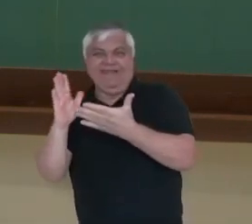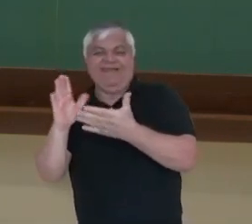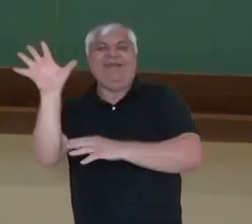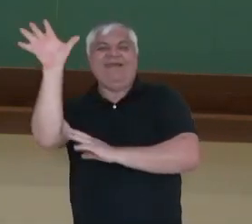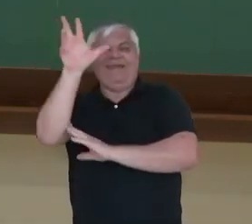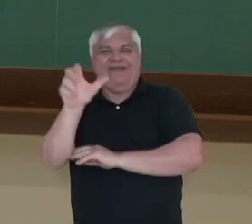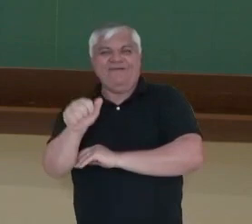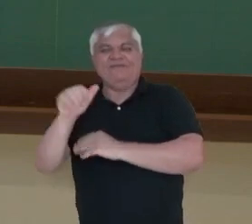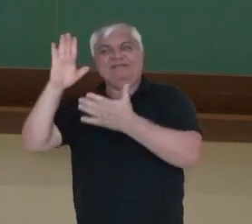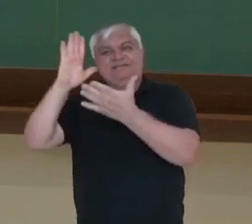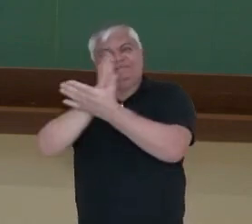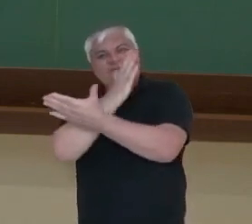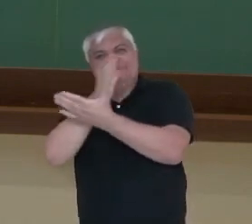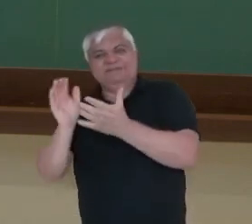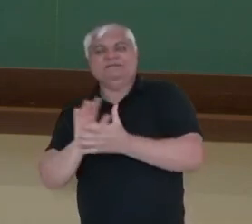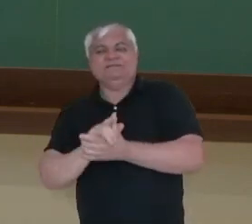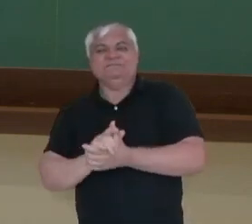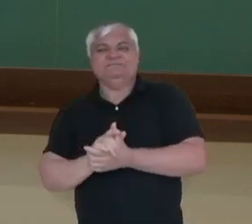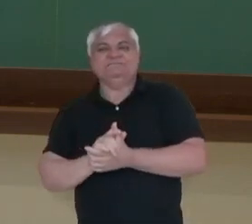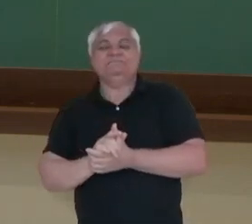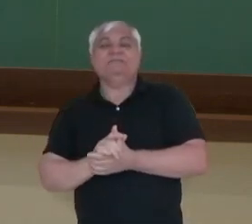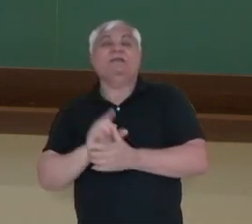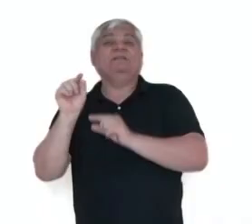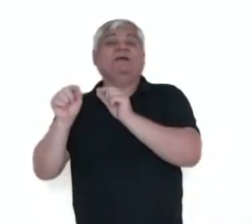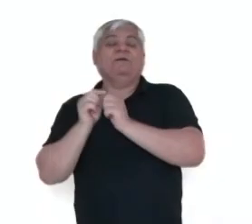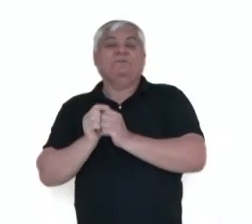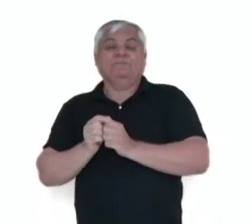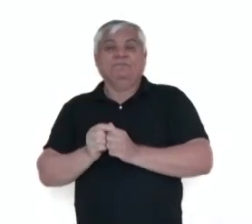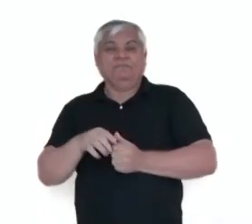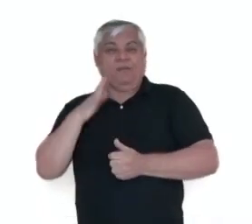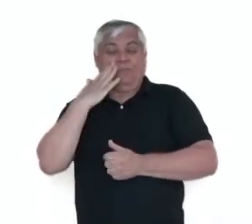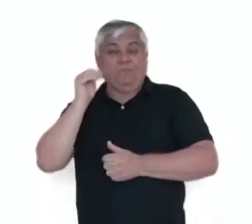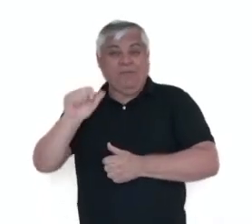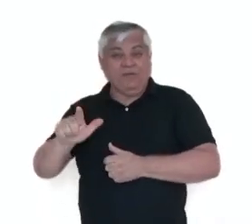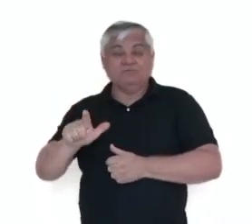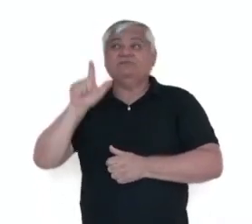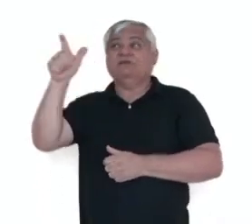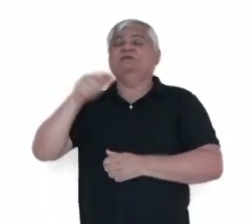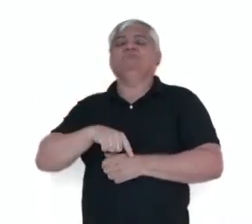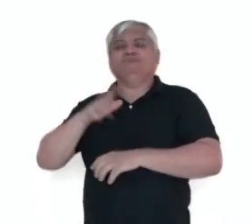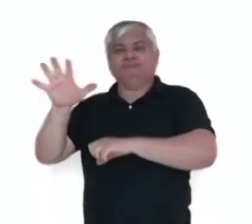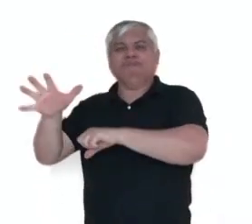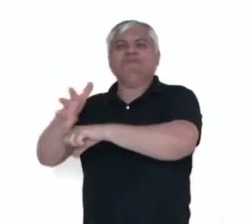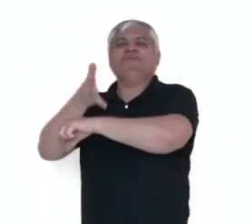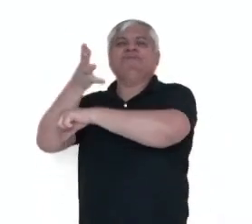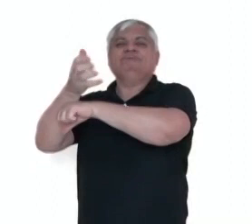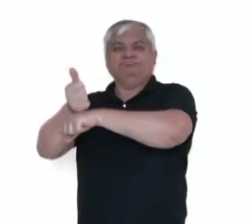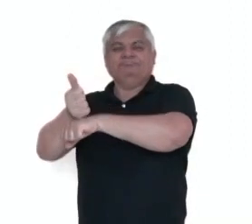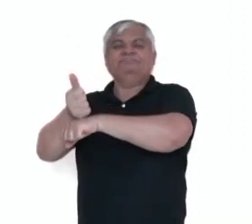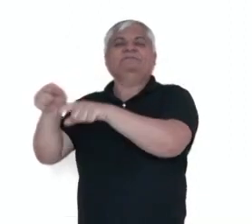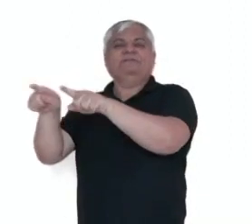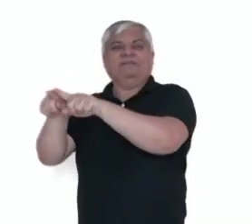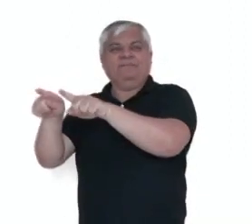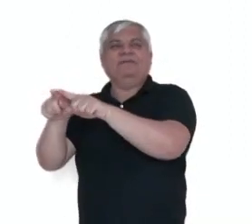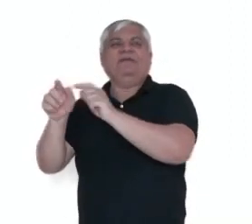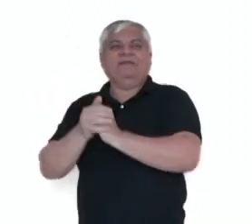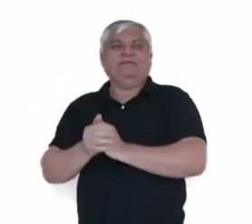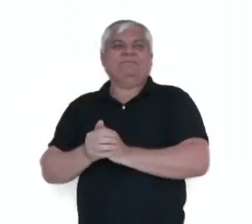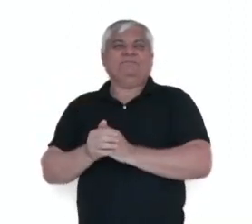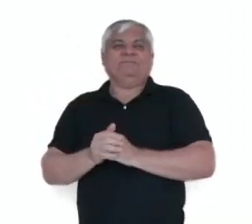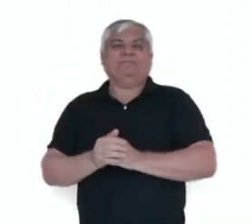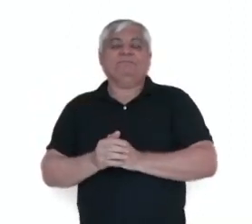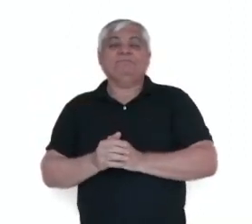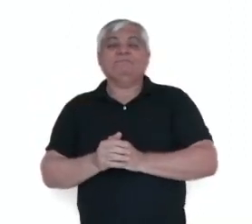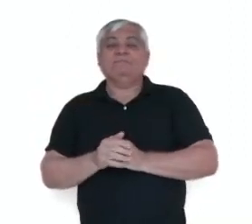da África que os belgas, eles também vão se apropriar do território, um território no continente